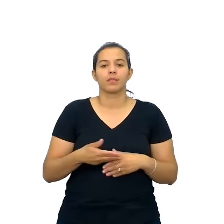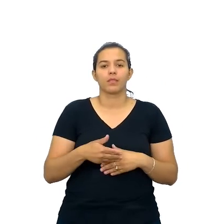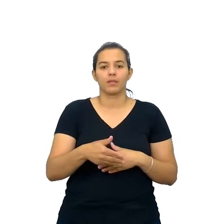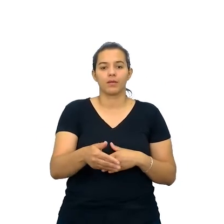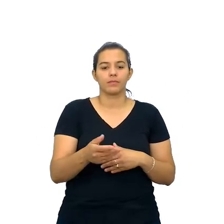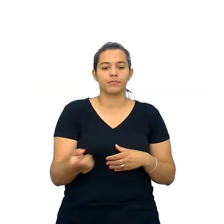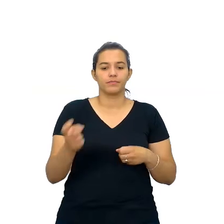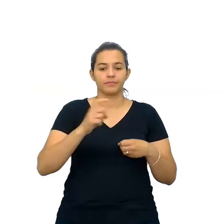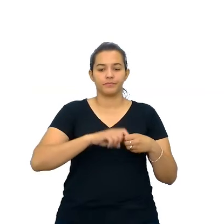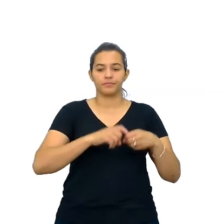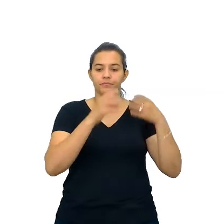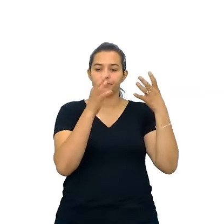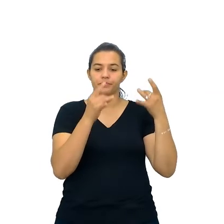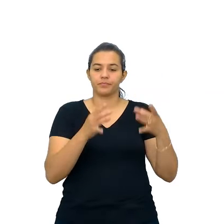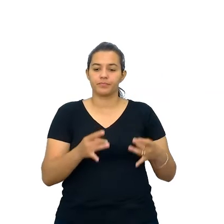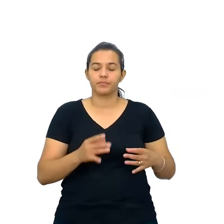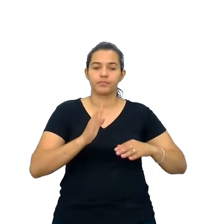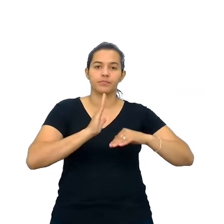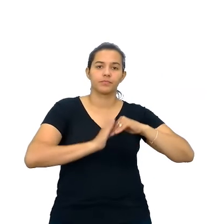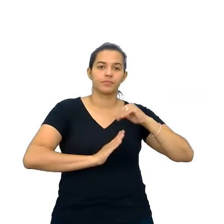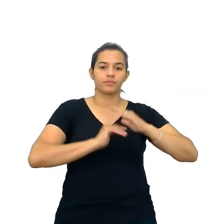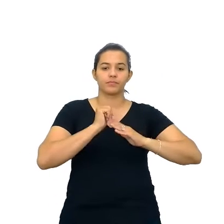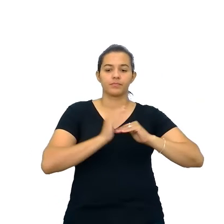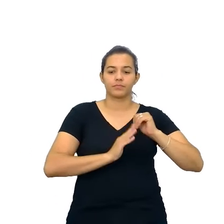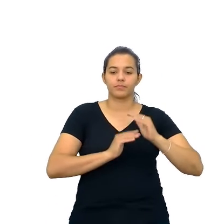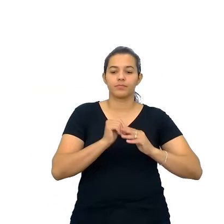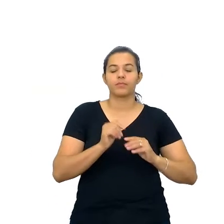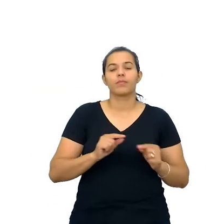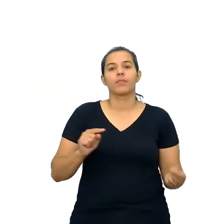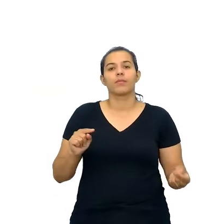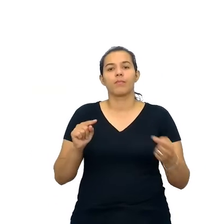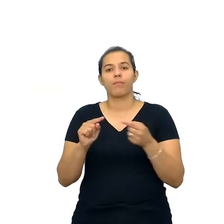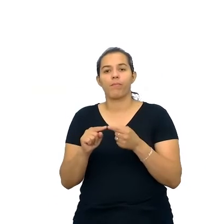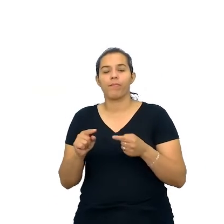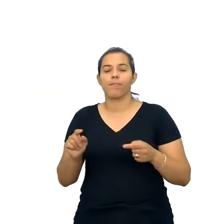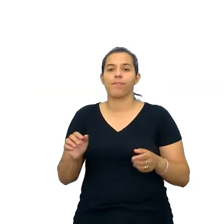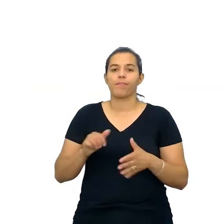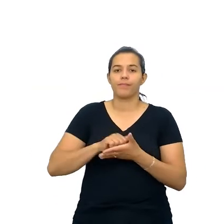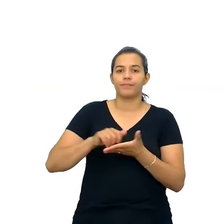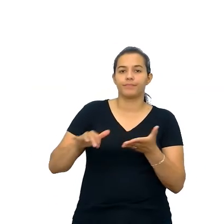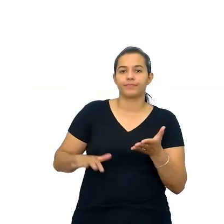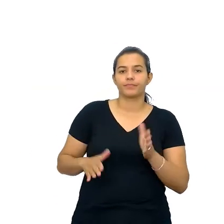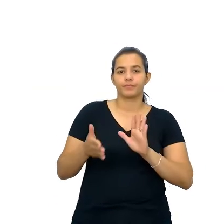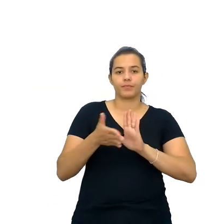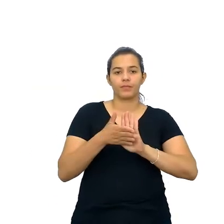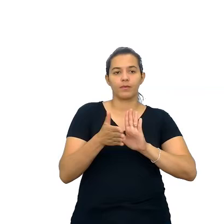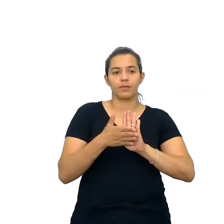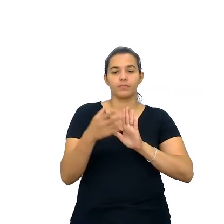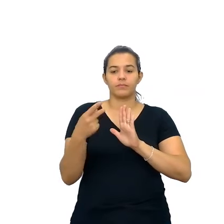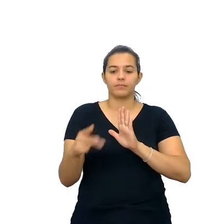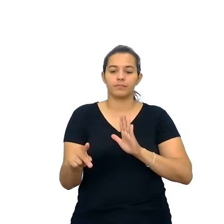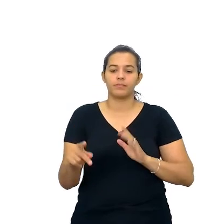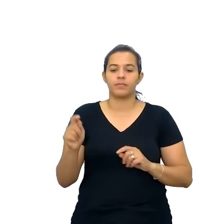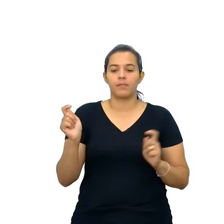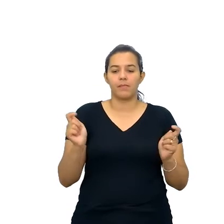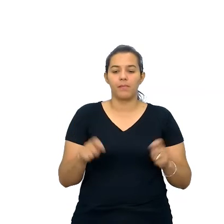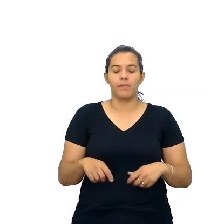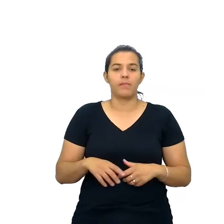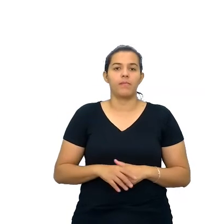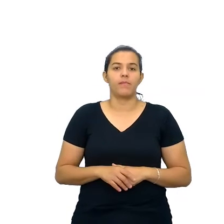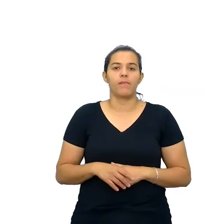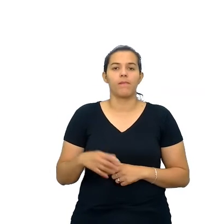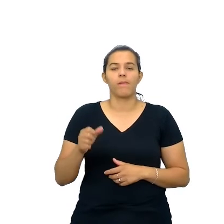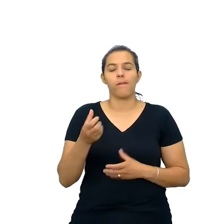esse descritor dessa habilidade, né, em relação aos exercícios propostos para eles, são exercícios